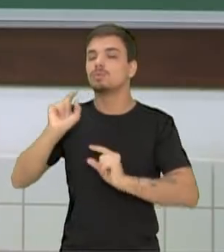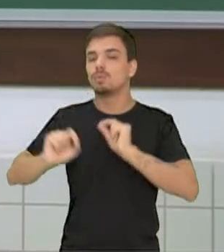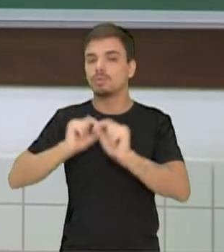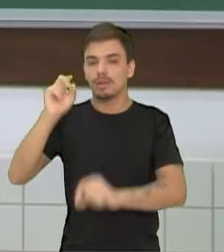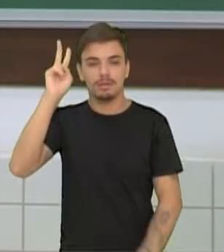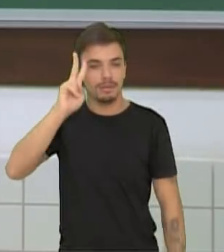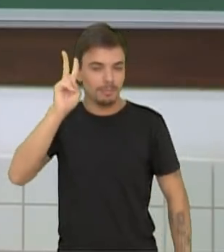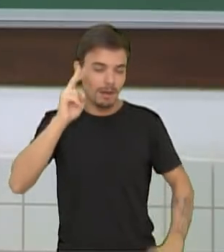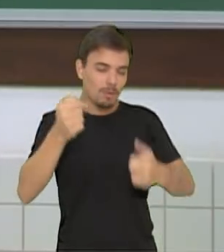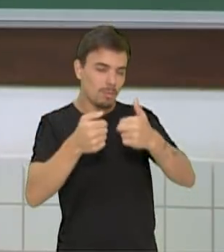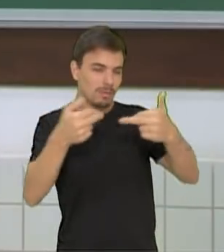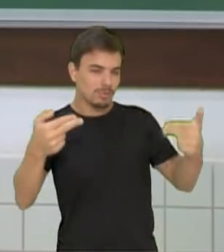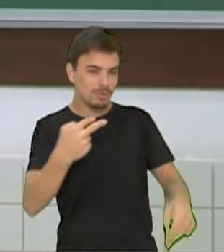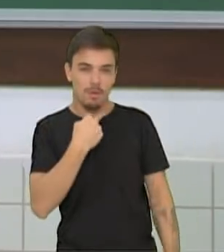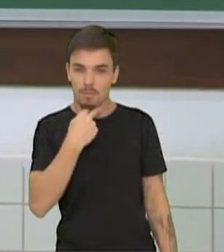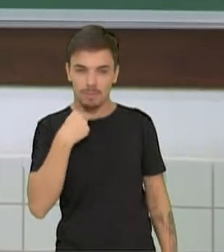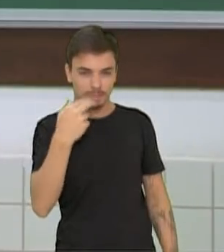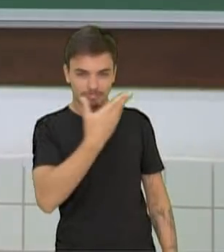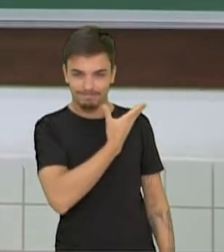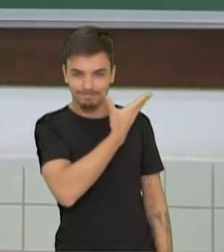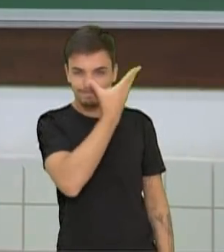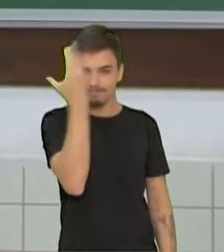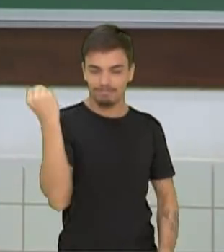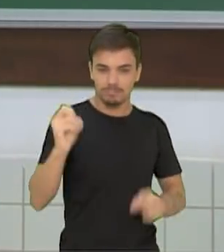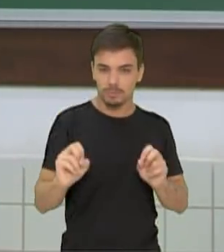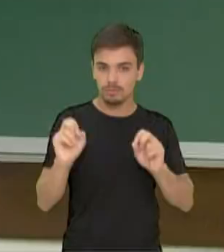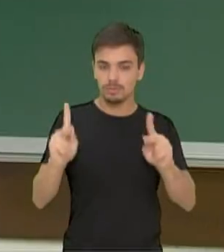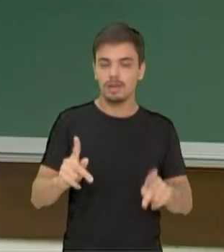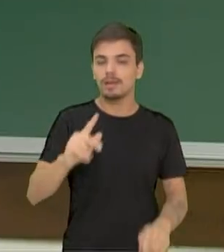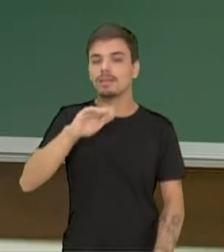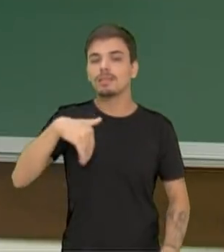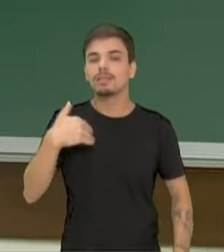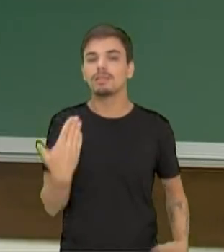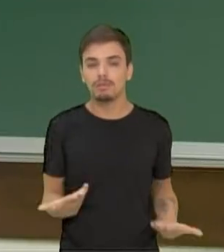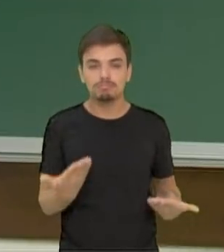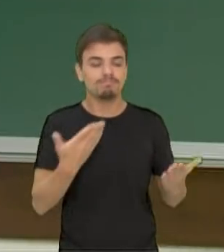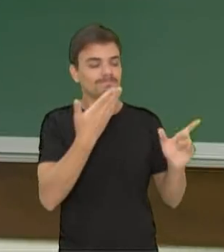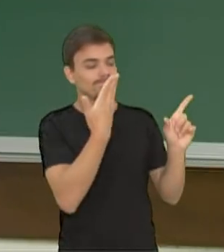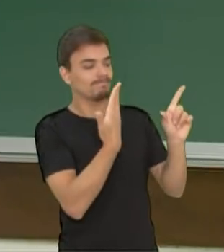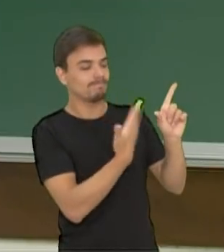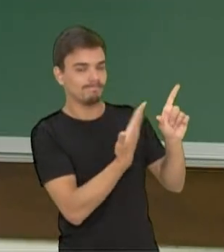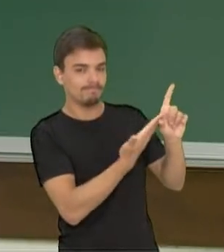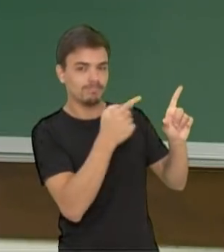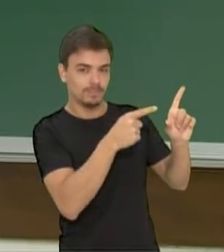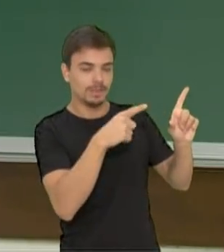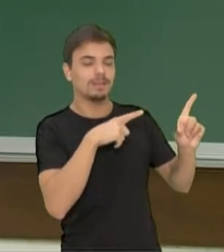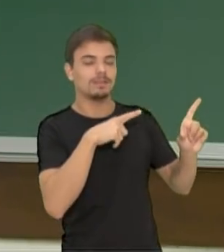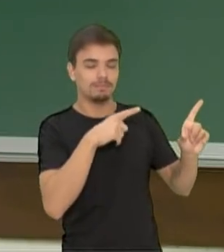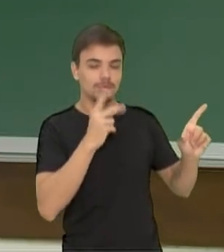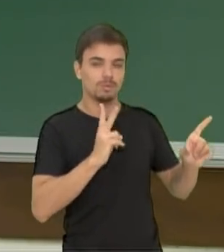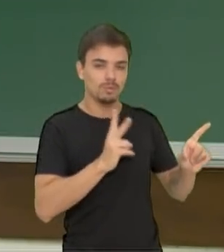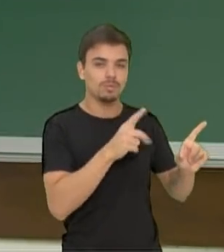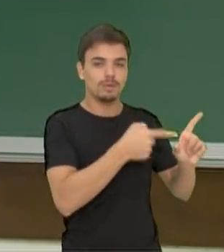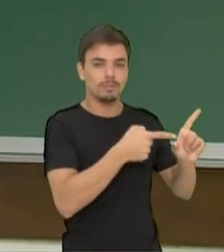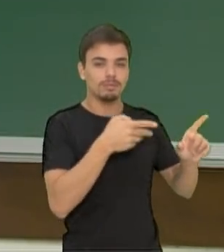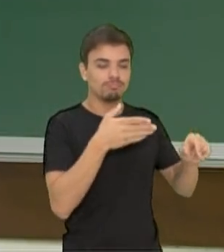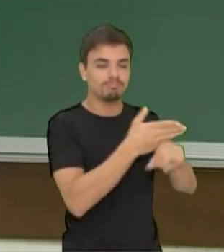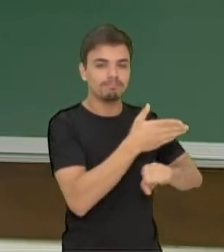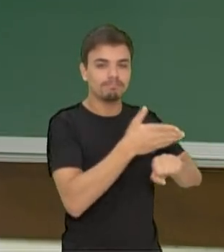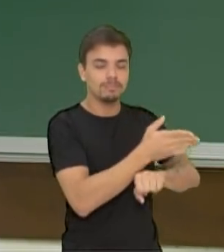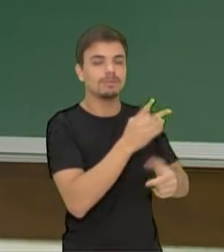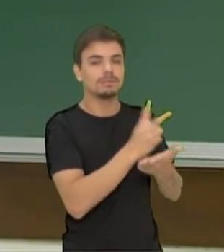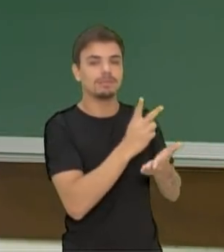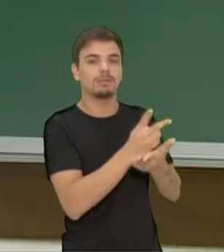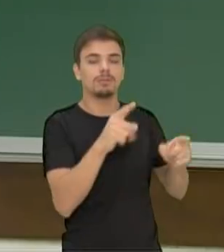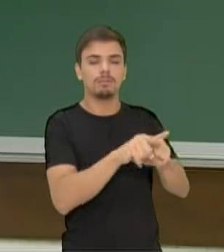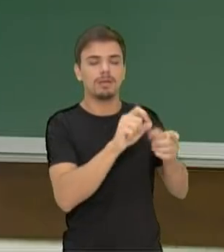algumas coisinhas que a gente não pode esquecer, tá? Pessoal, o Classroom continua lá, a gente precisa continuar acessando